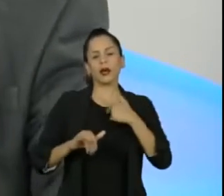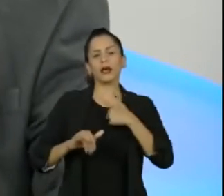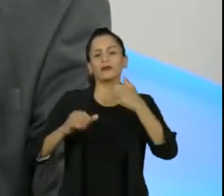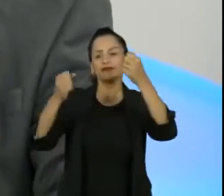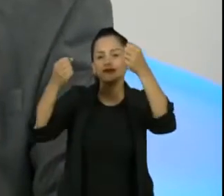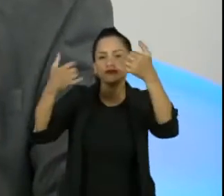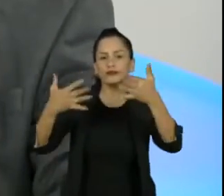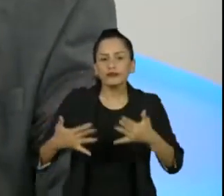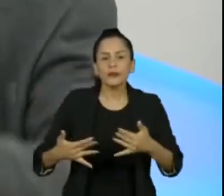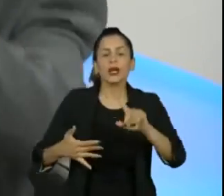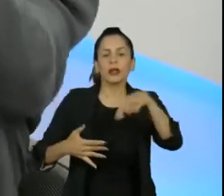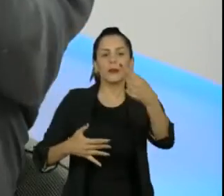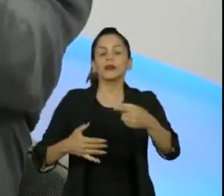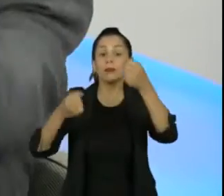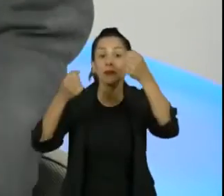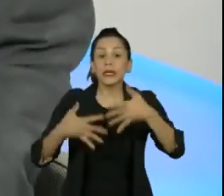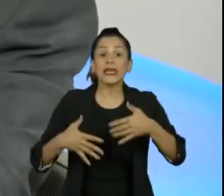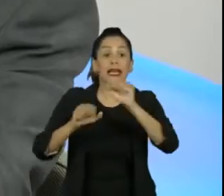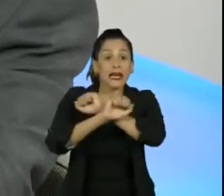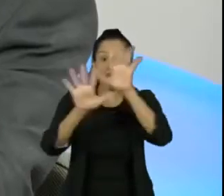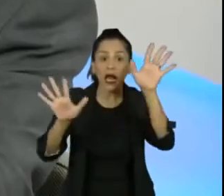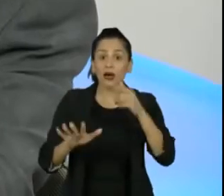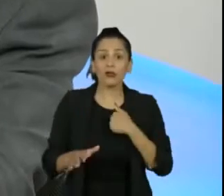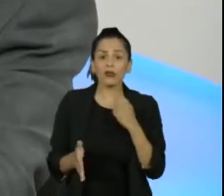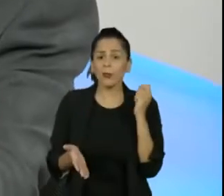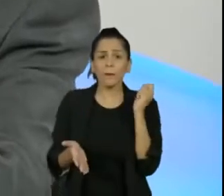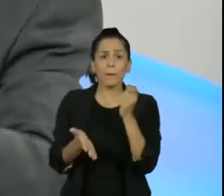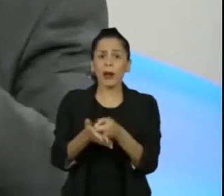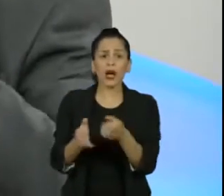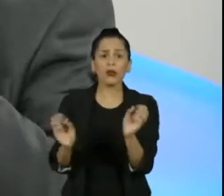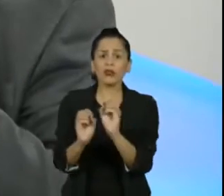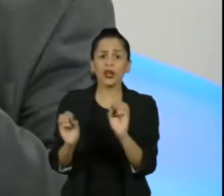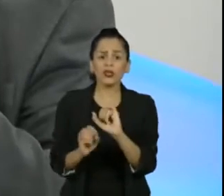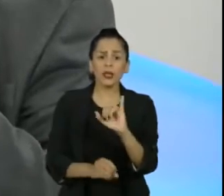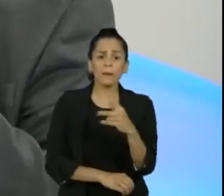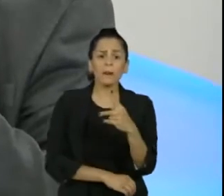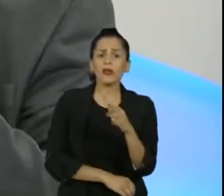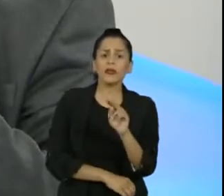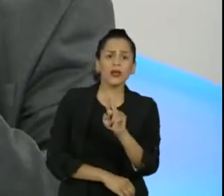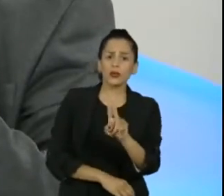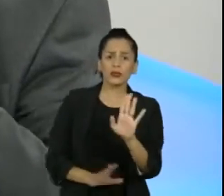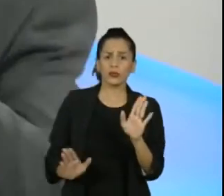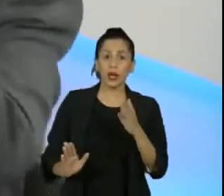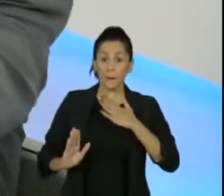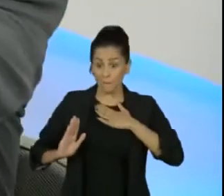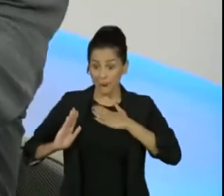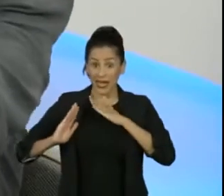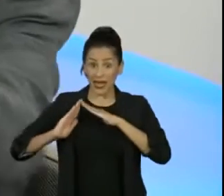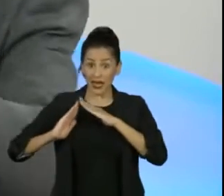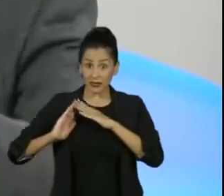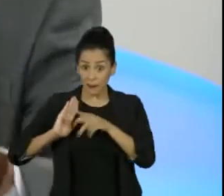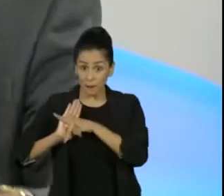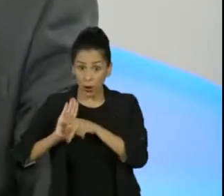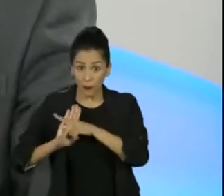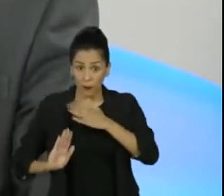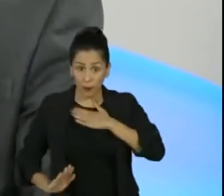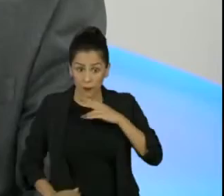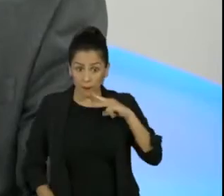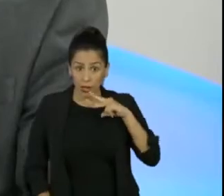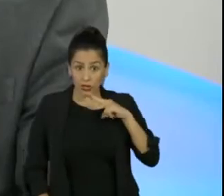IPTU para os outros. Qualquer imóvel daquela relação que eu devo à prefeitura, que for meu, eu dou ele para a